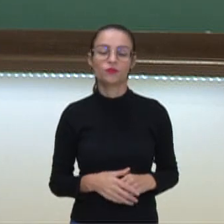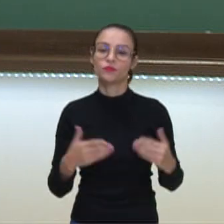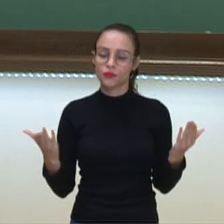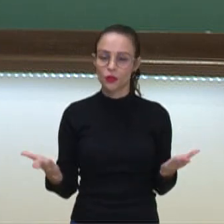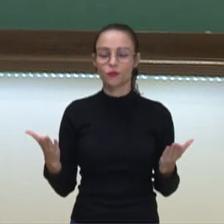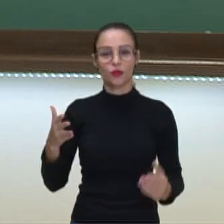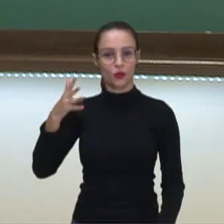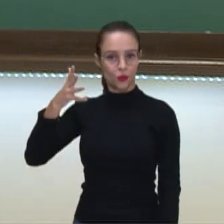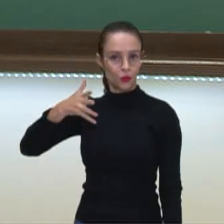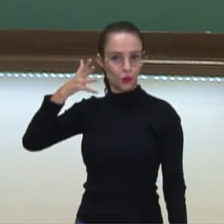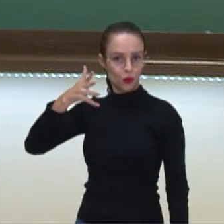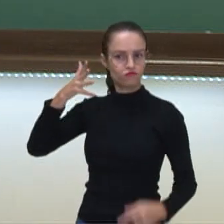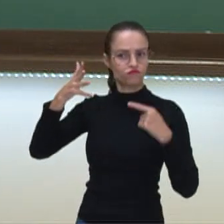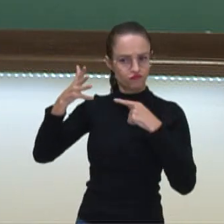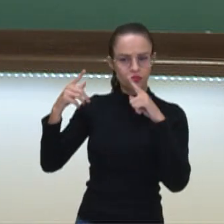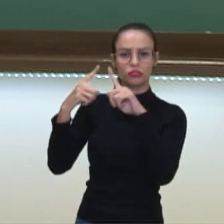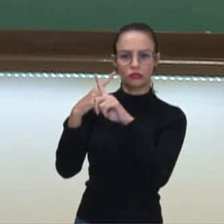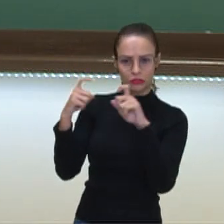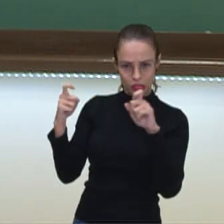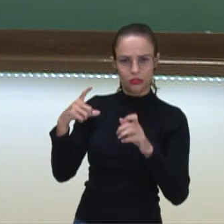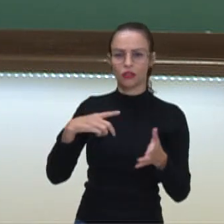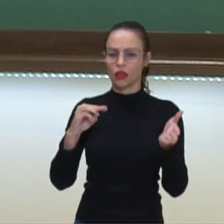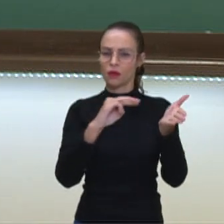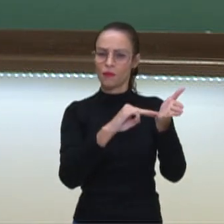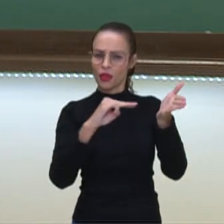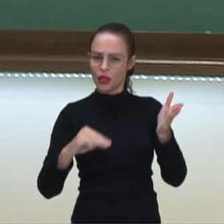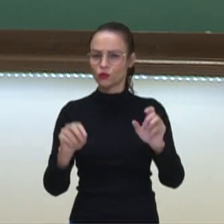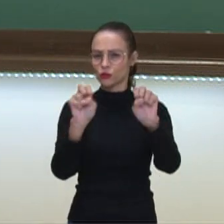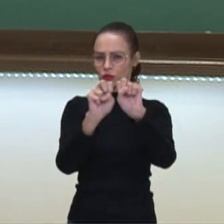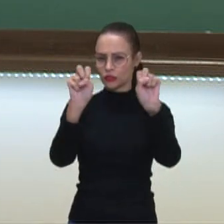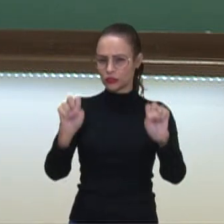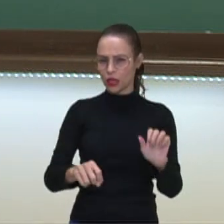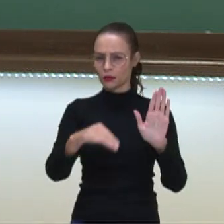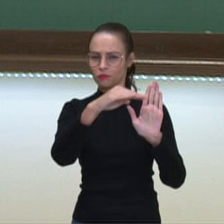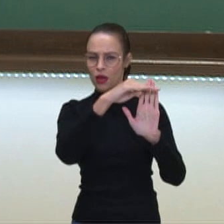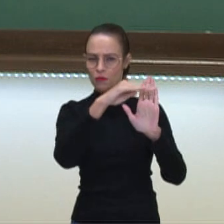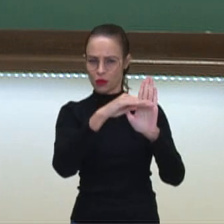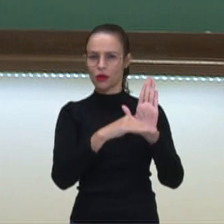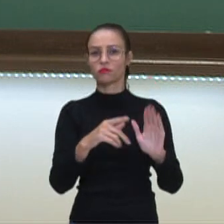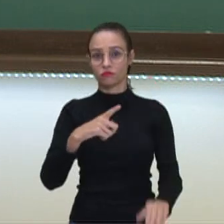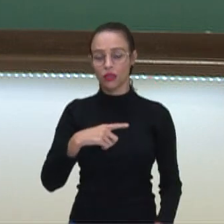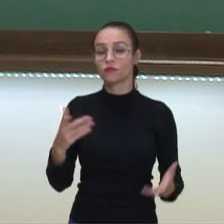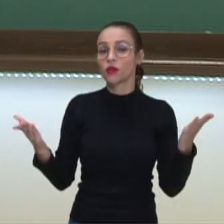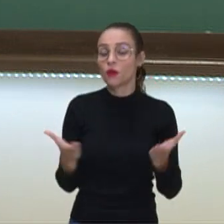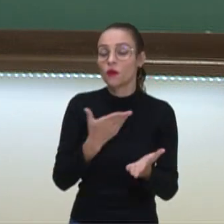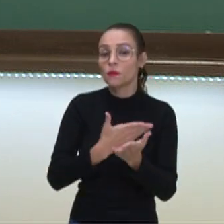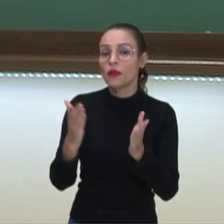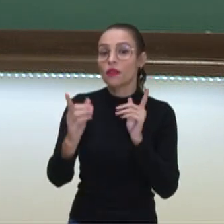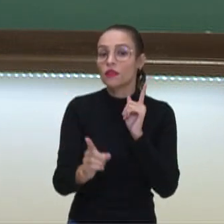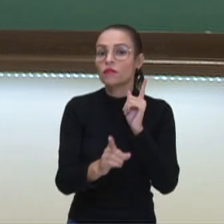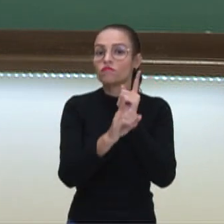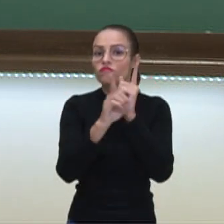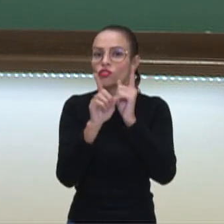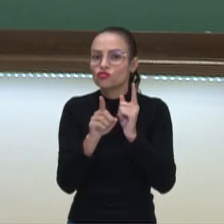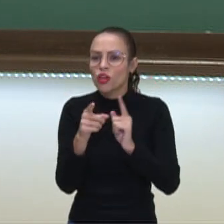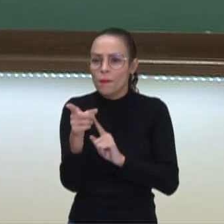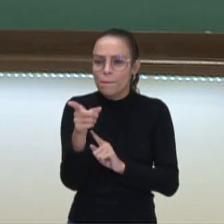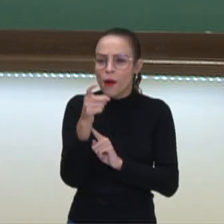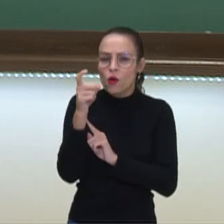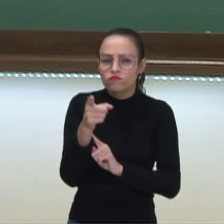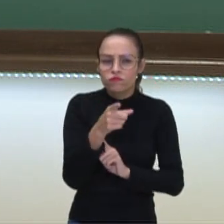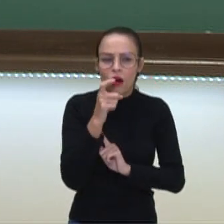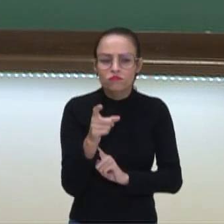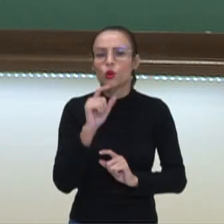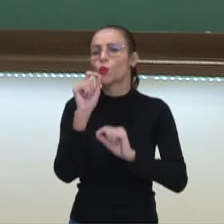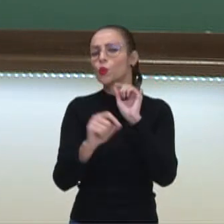a oratória é uma ciência, se a oratória tem um método sistematizado, vamos então começar a identificar, né, esses métodos,